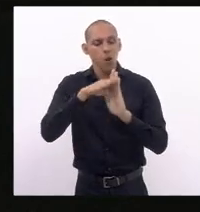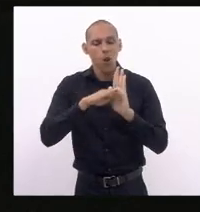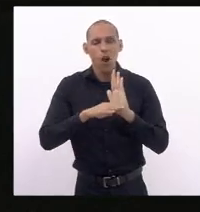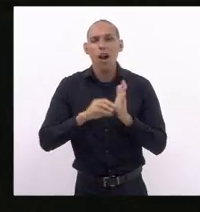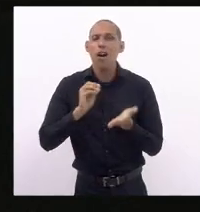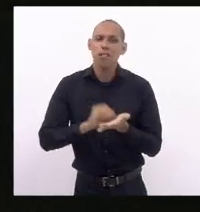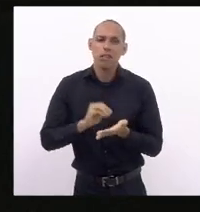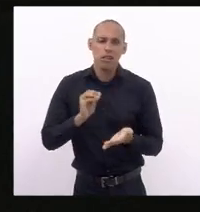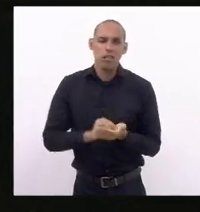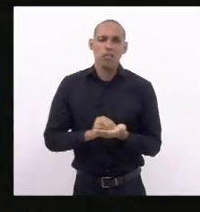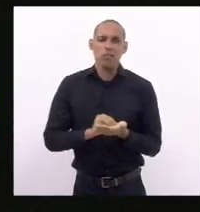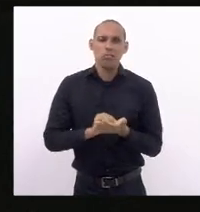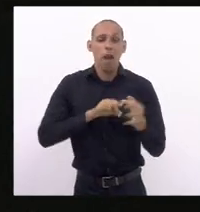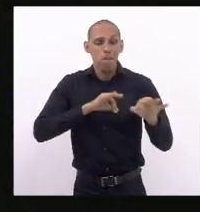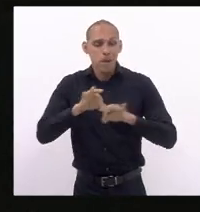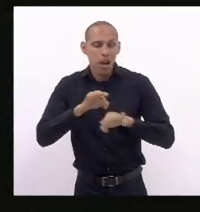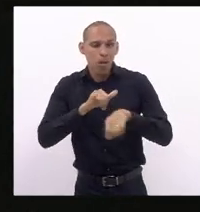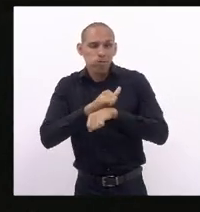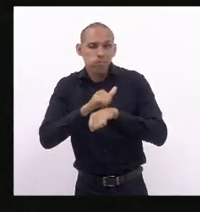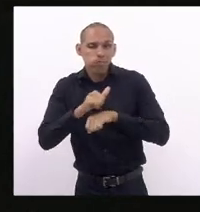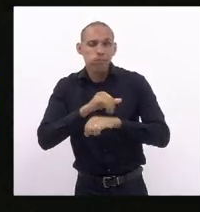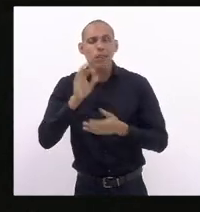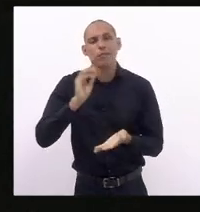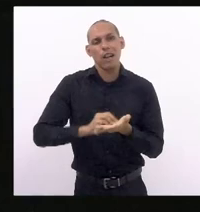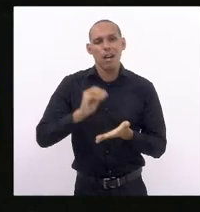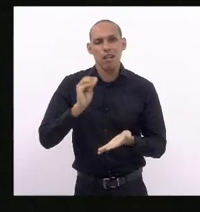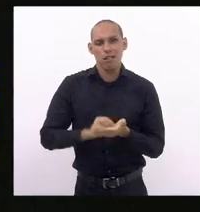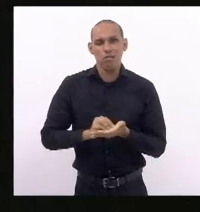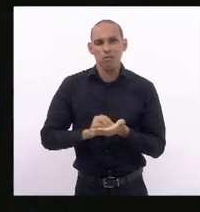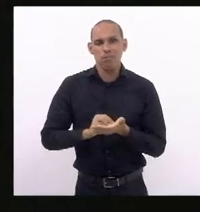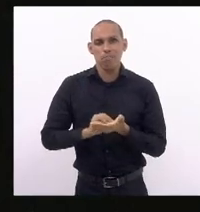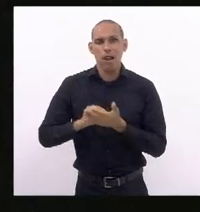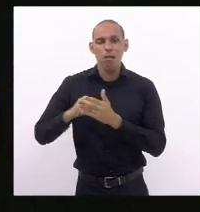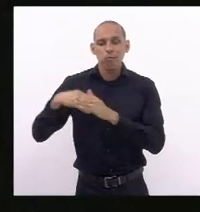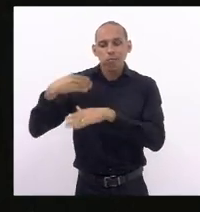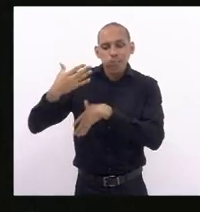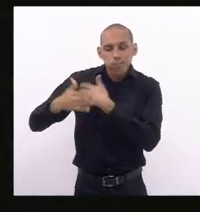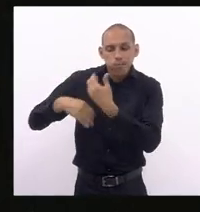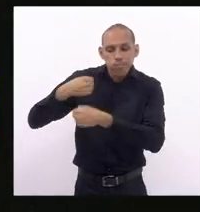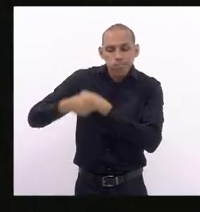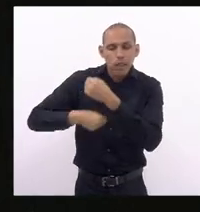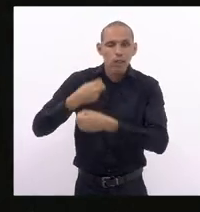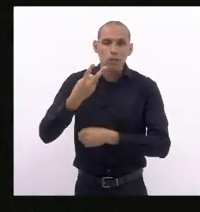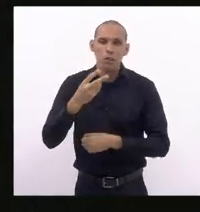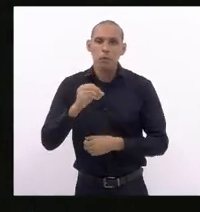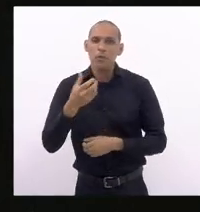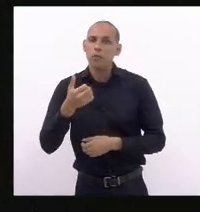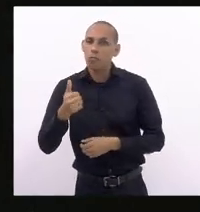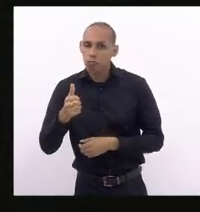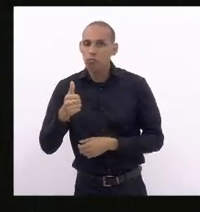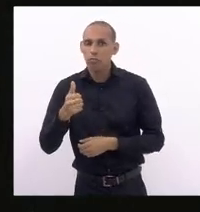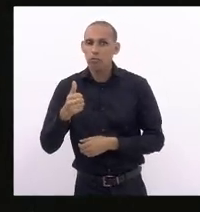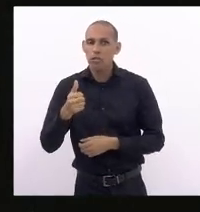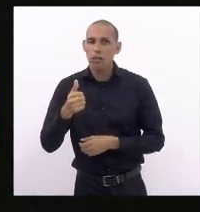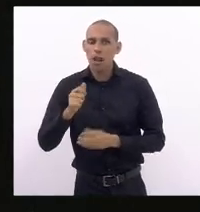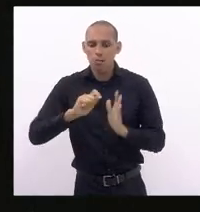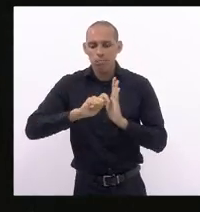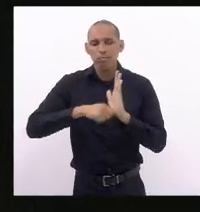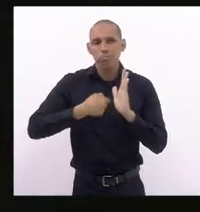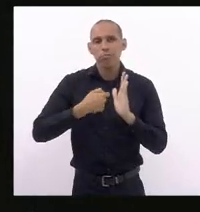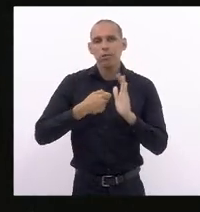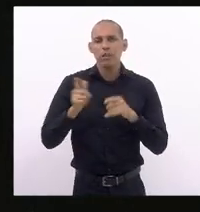falta de um planejamento estratégico. Já em 2021, na rubrica do orçamento para gestão de